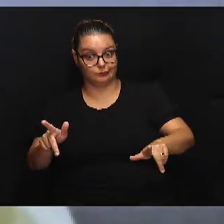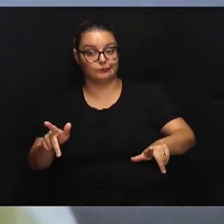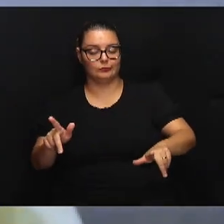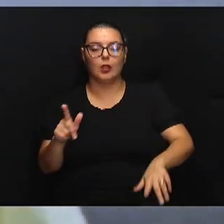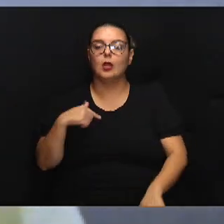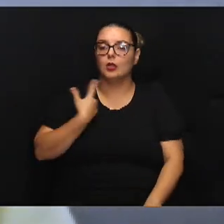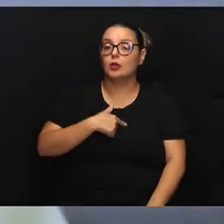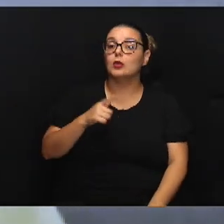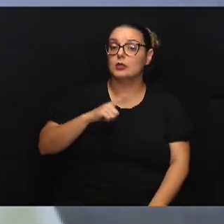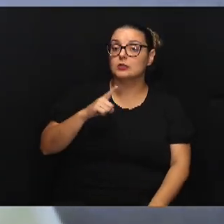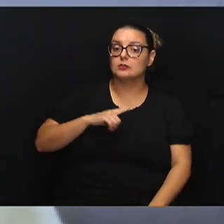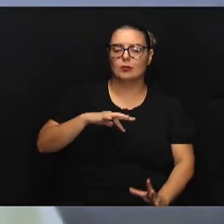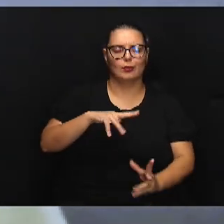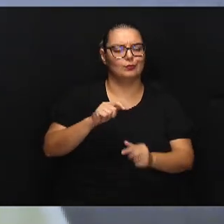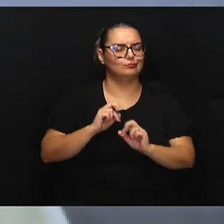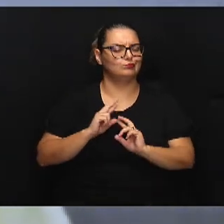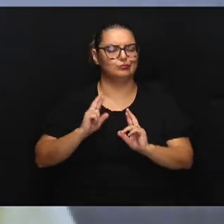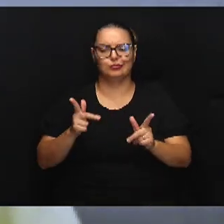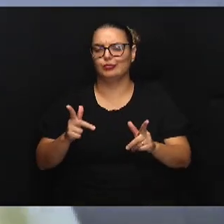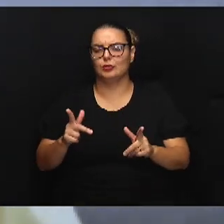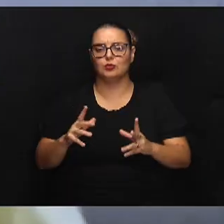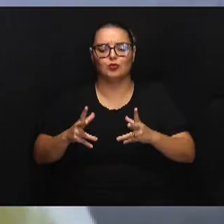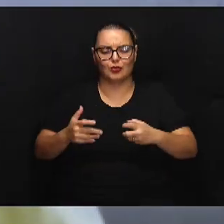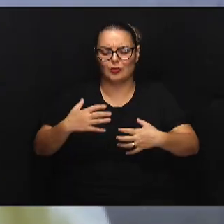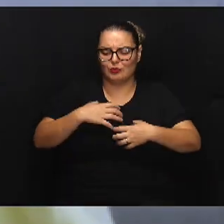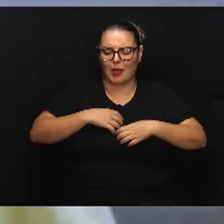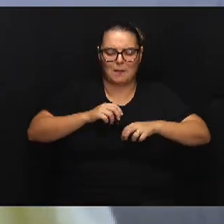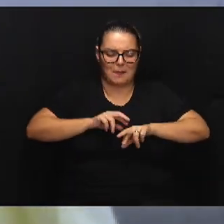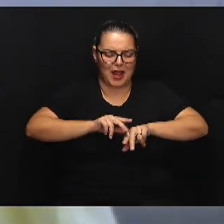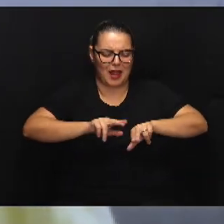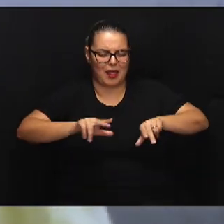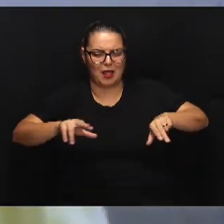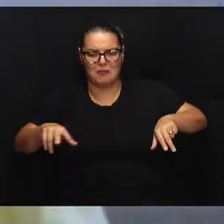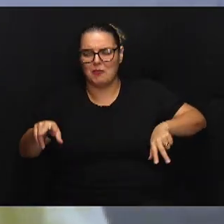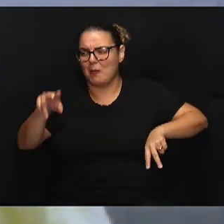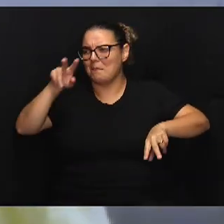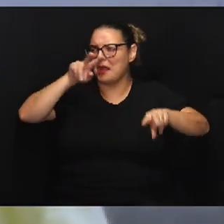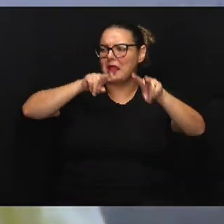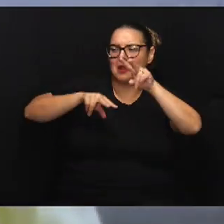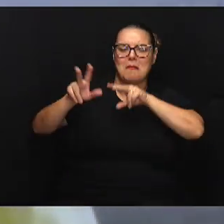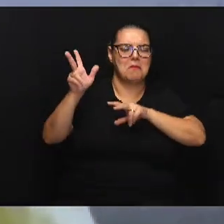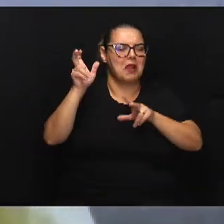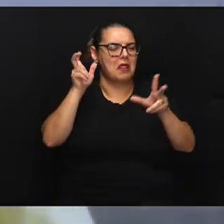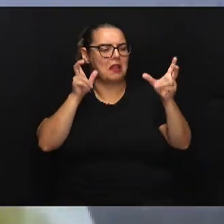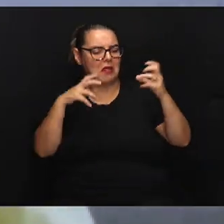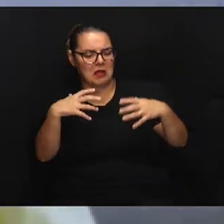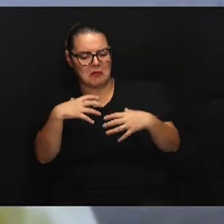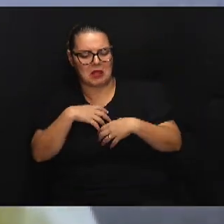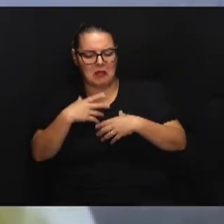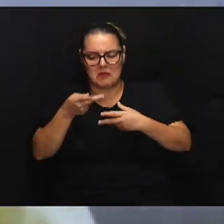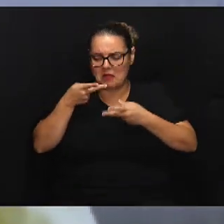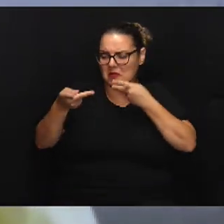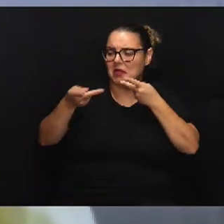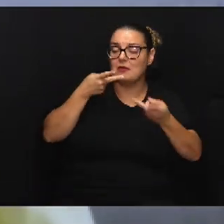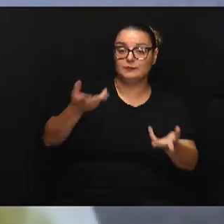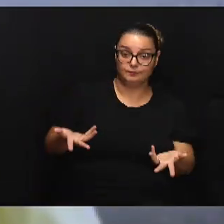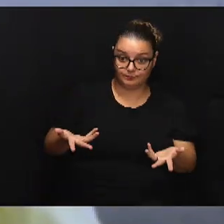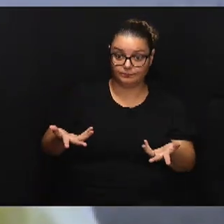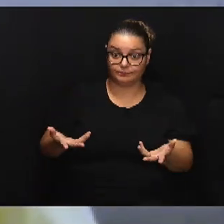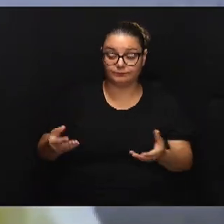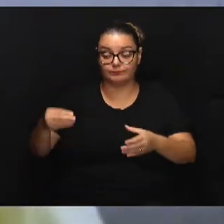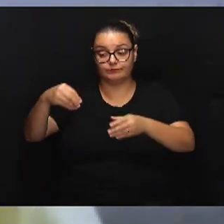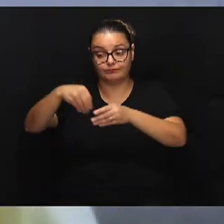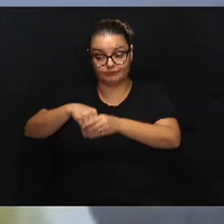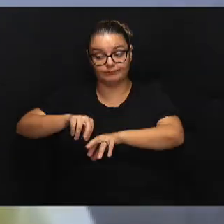temos um mundo totalmente sensorial, onde tem uma parcela muito grande de pessoas dentro do